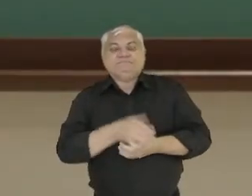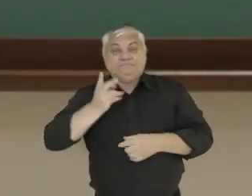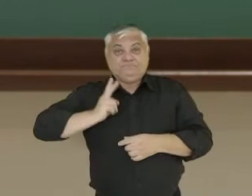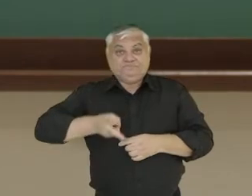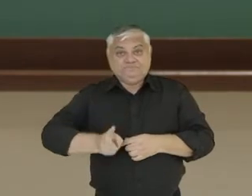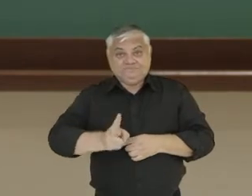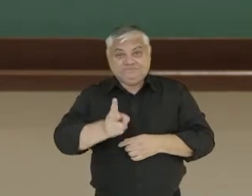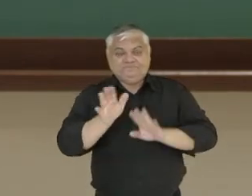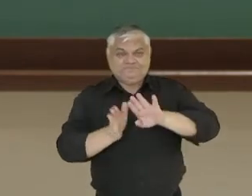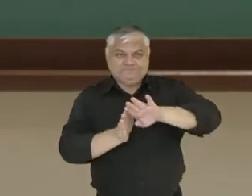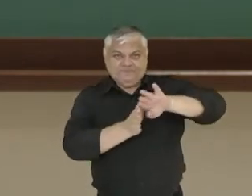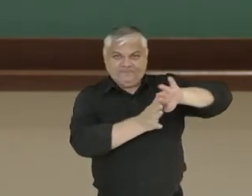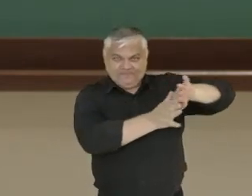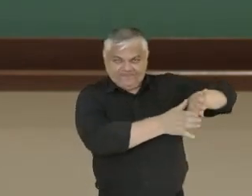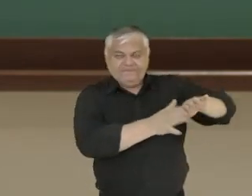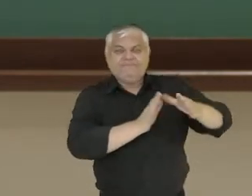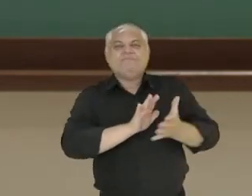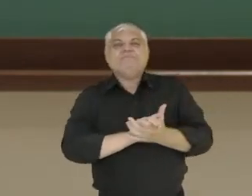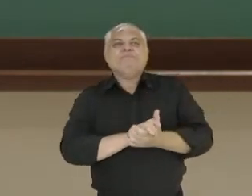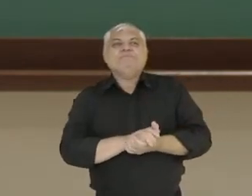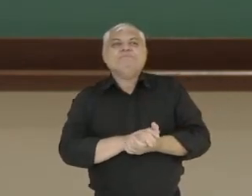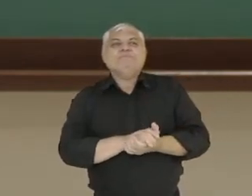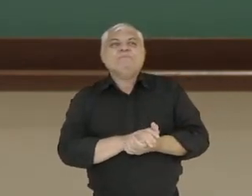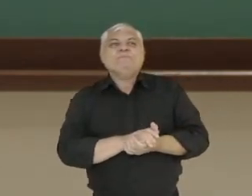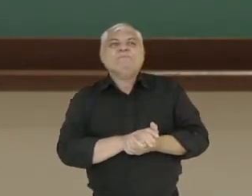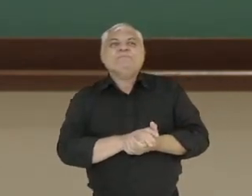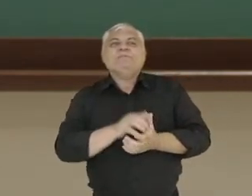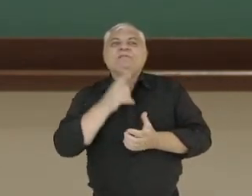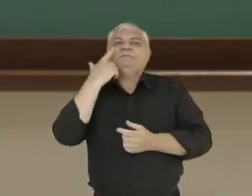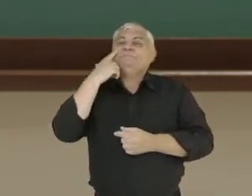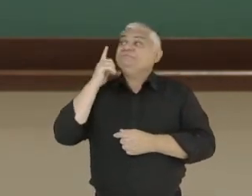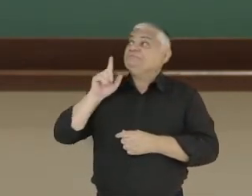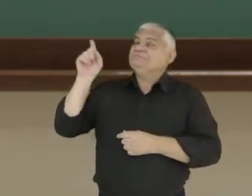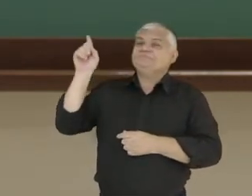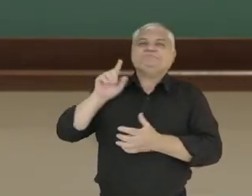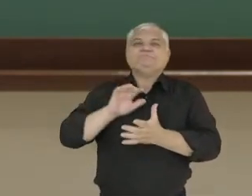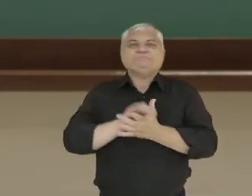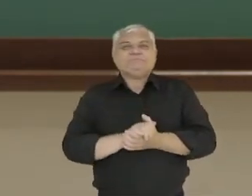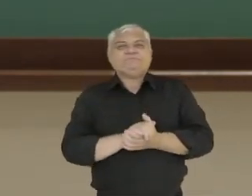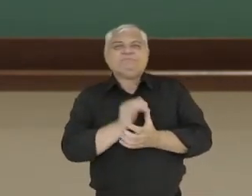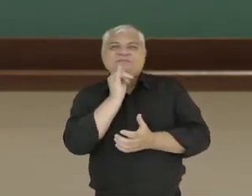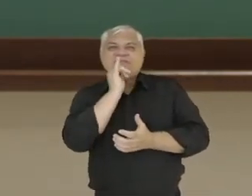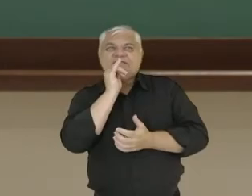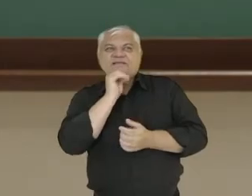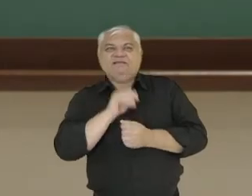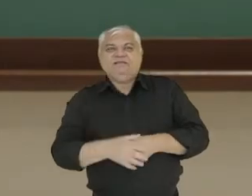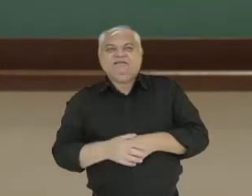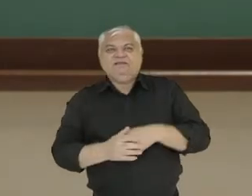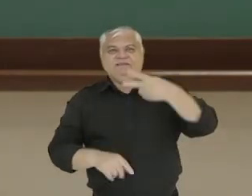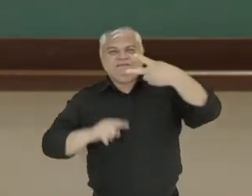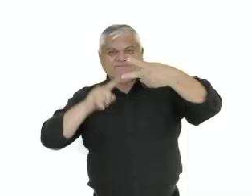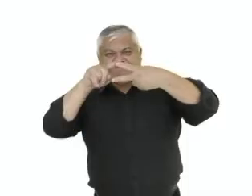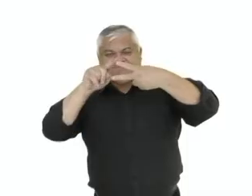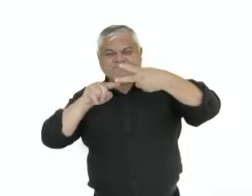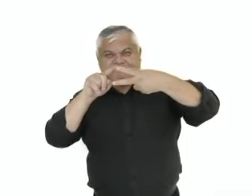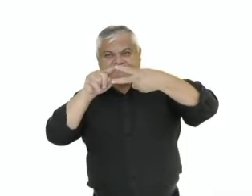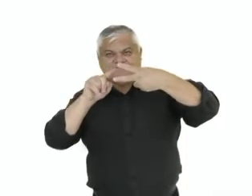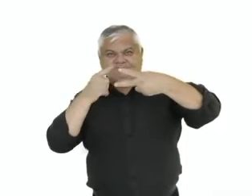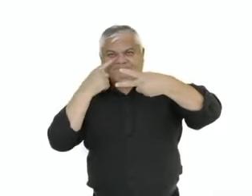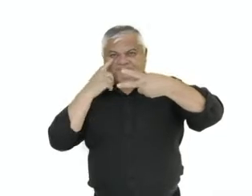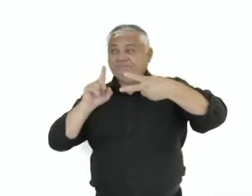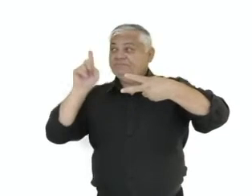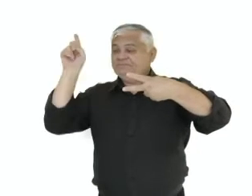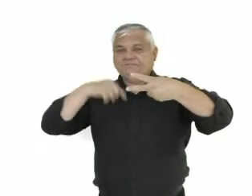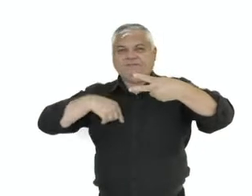aqui aos conteúdos propostos para a nossa aula, eu já trago para você aqui alguns exemplos. Ó. Se você olhar na tela aí que vai aparecer